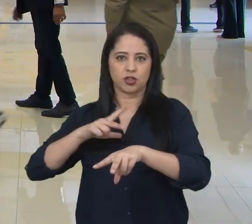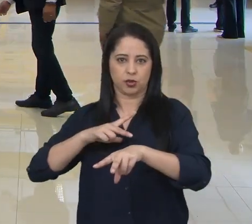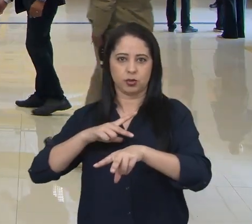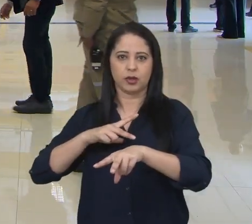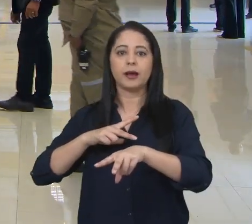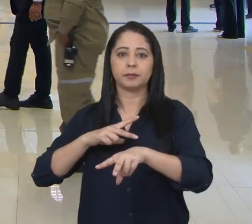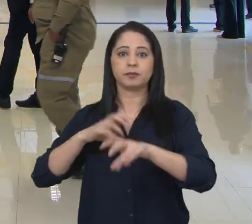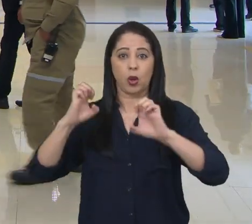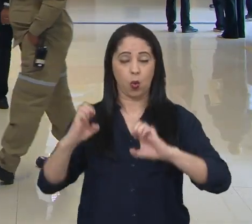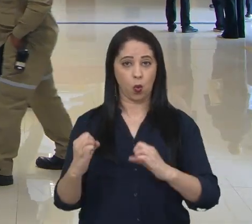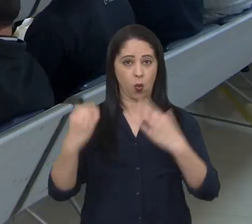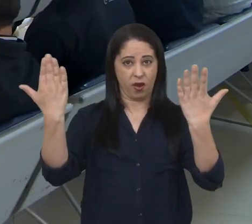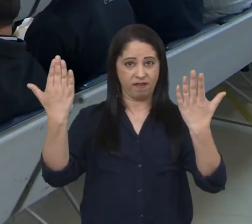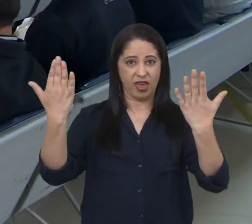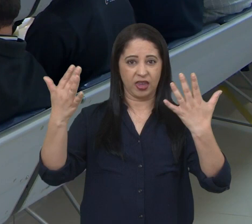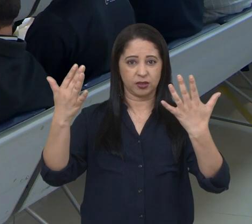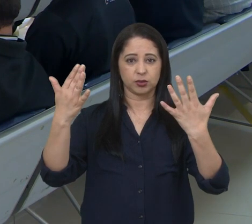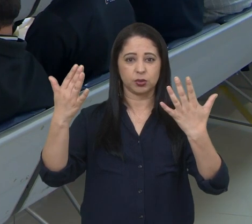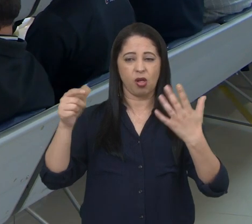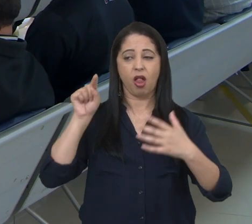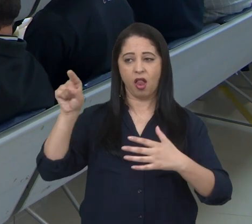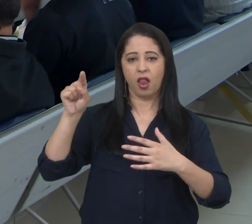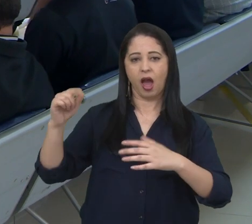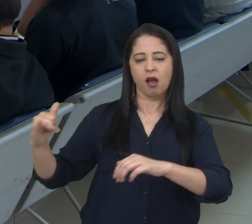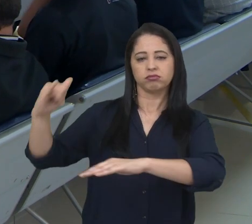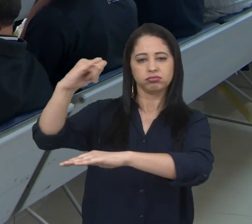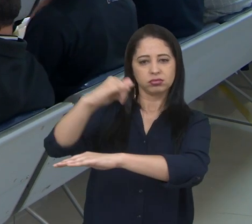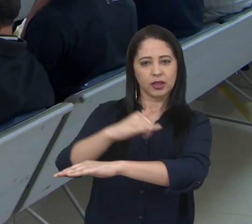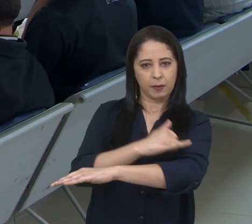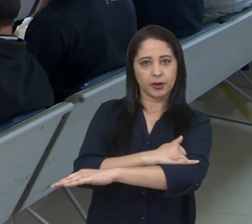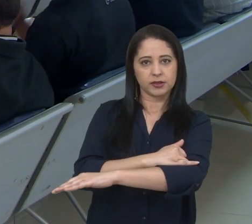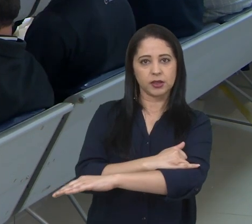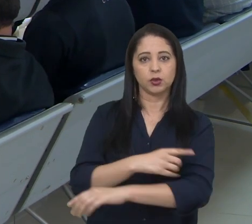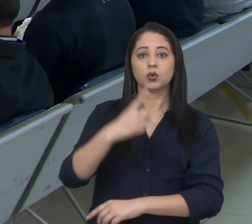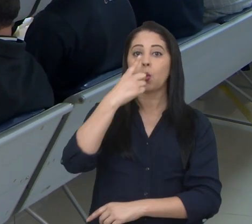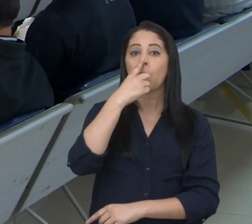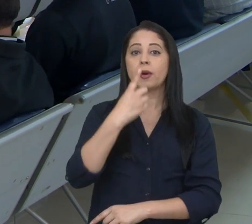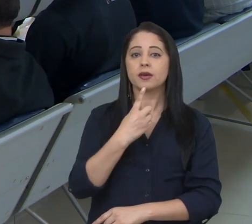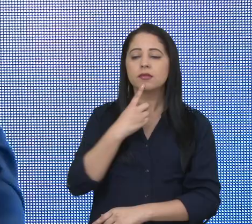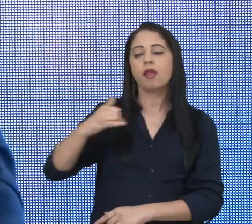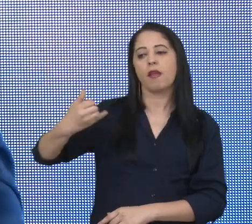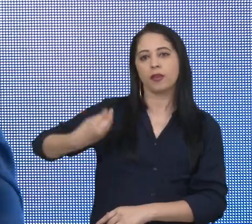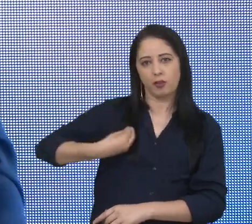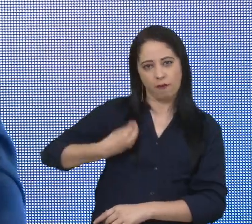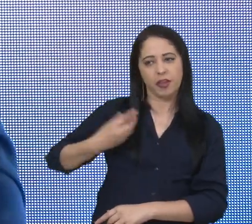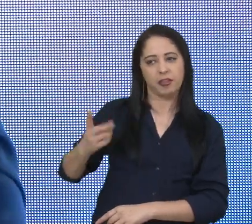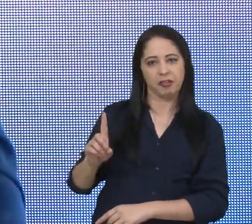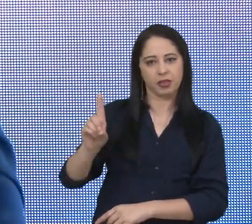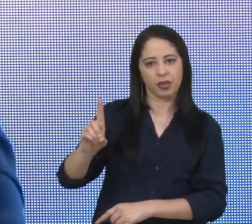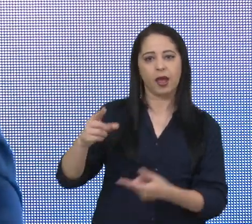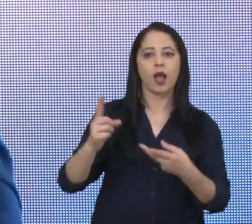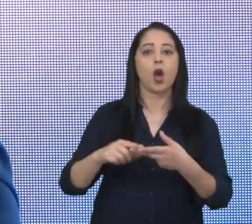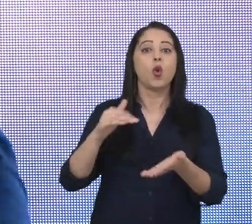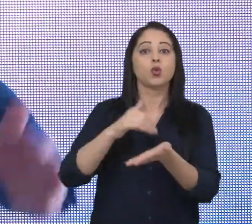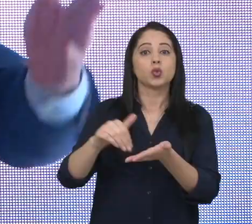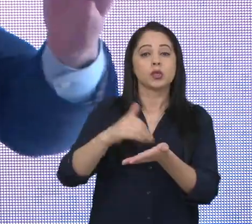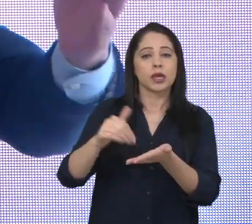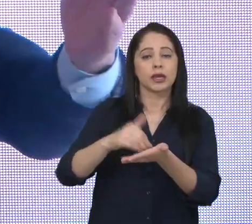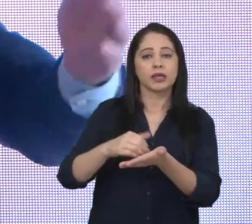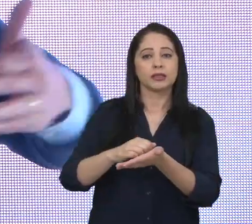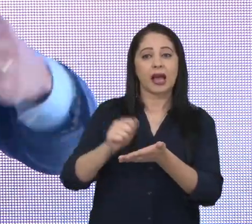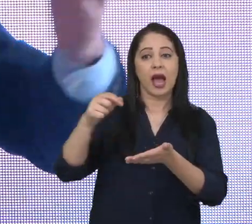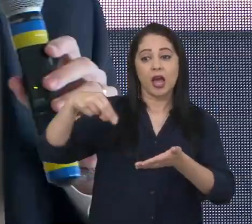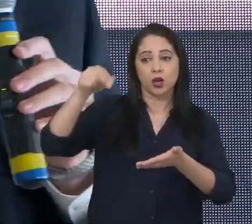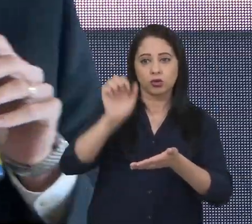a iniciativa privada. O anúncio foi feito em um evento realizado no próprio aeroporto, que contou com a presença do prefeito